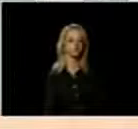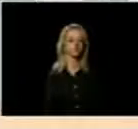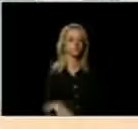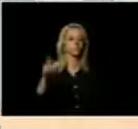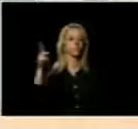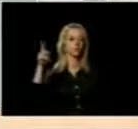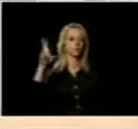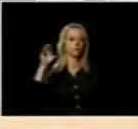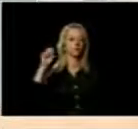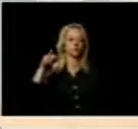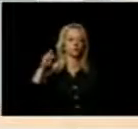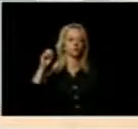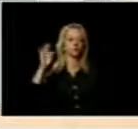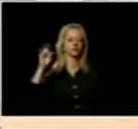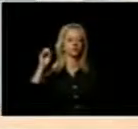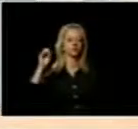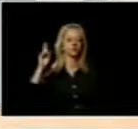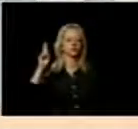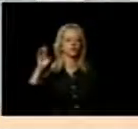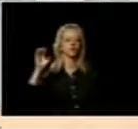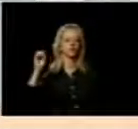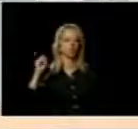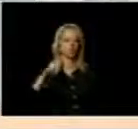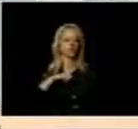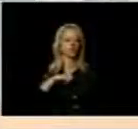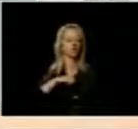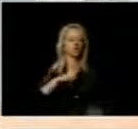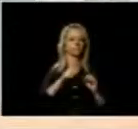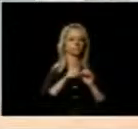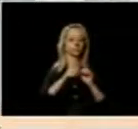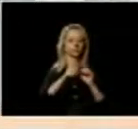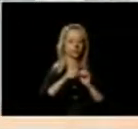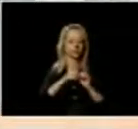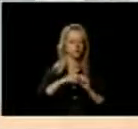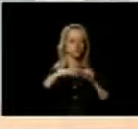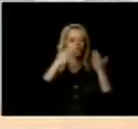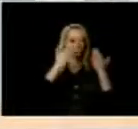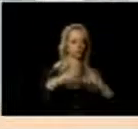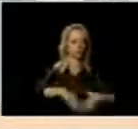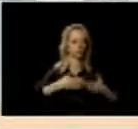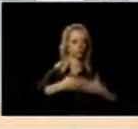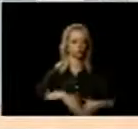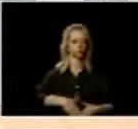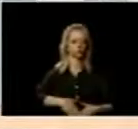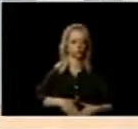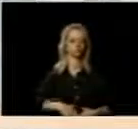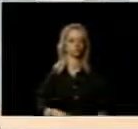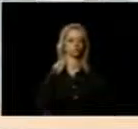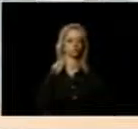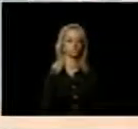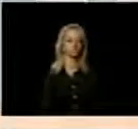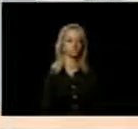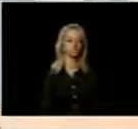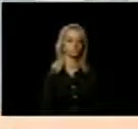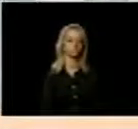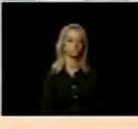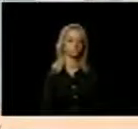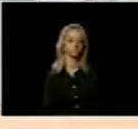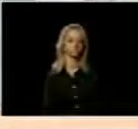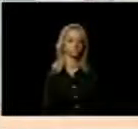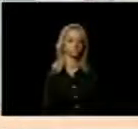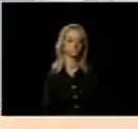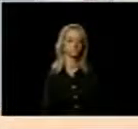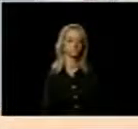poder advém da fonte de poder, porque todo poder emana do povo, nós somos eleitos. Não é possível que funcionários